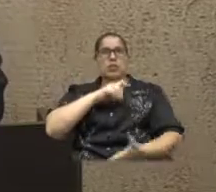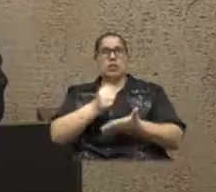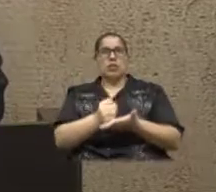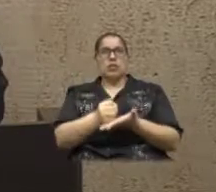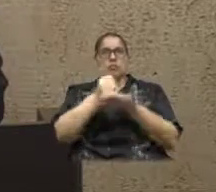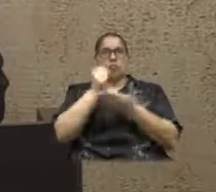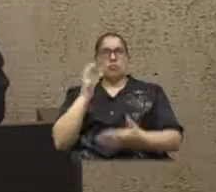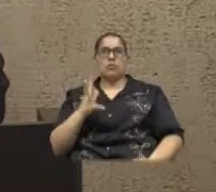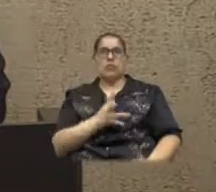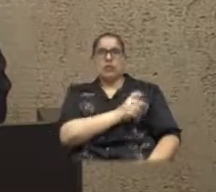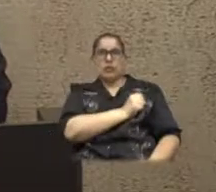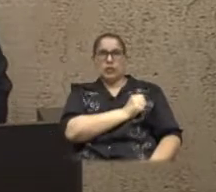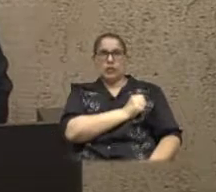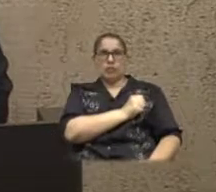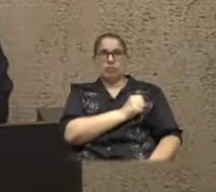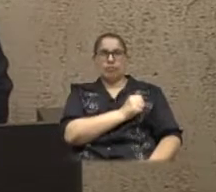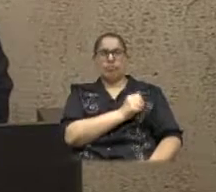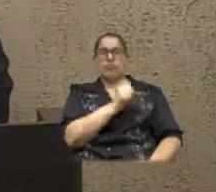está difícil